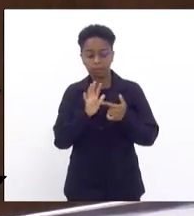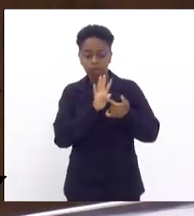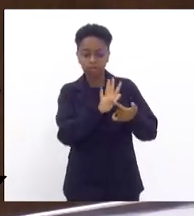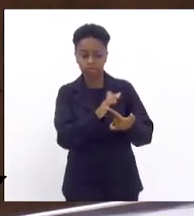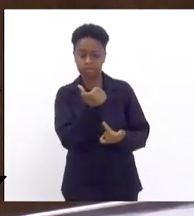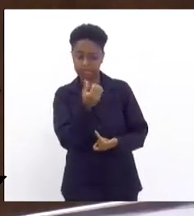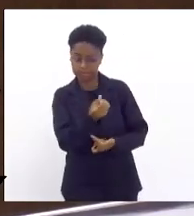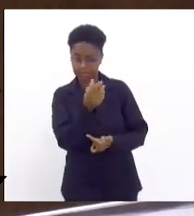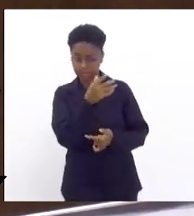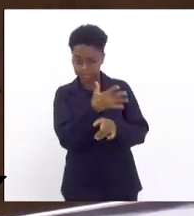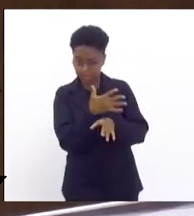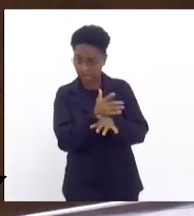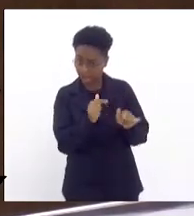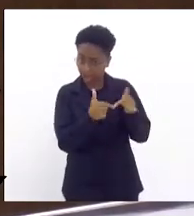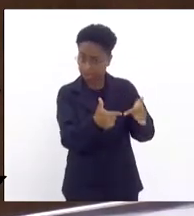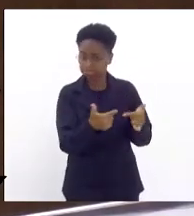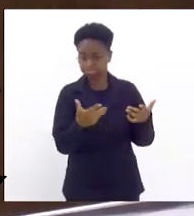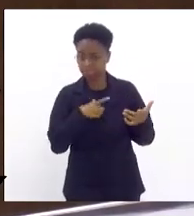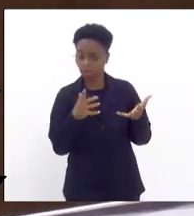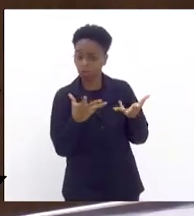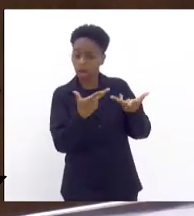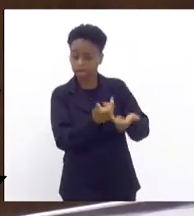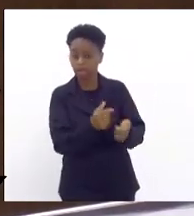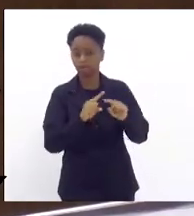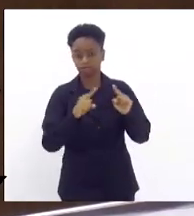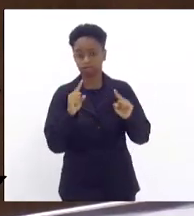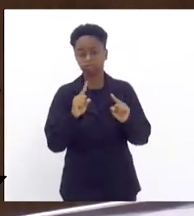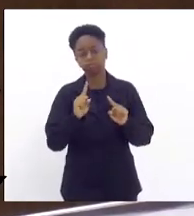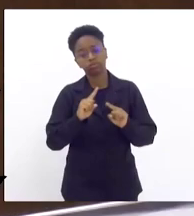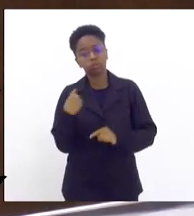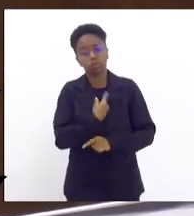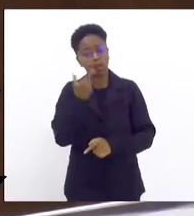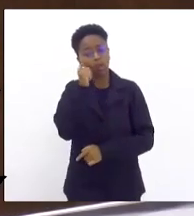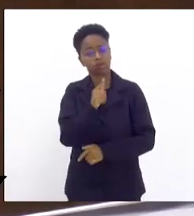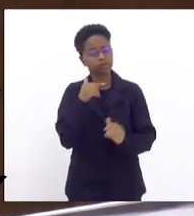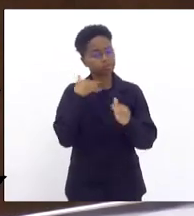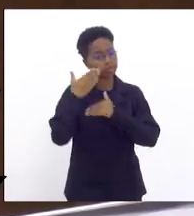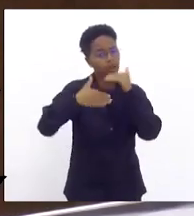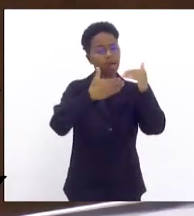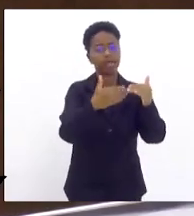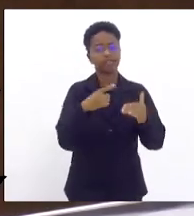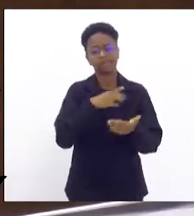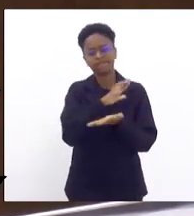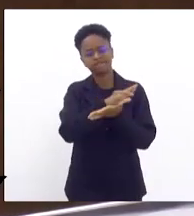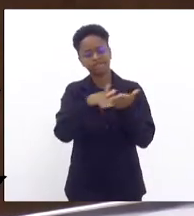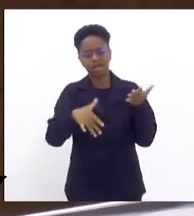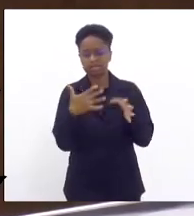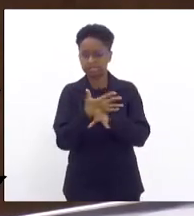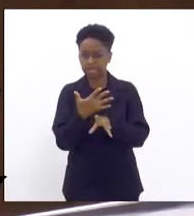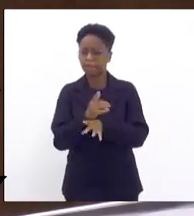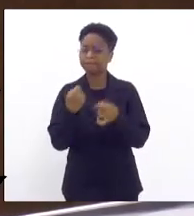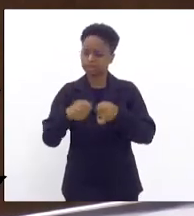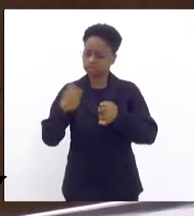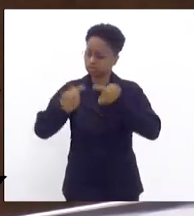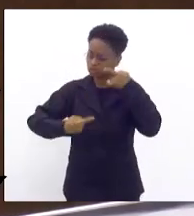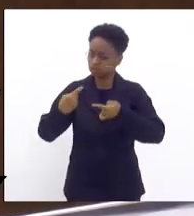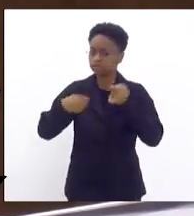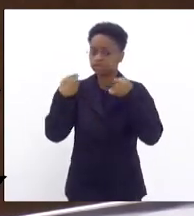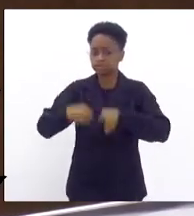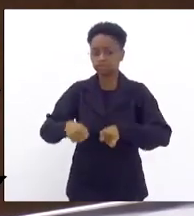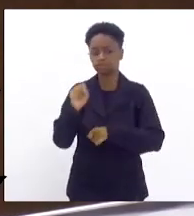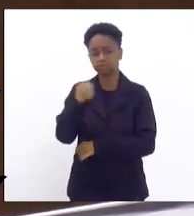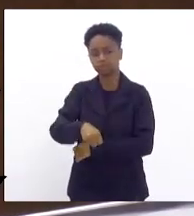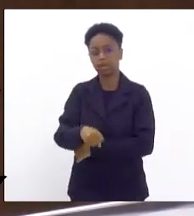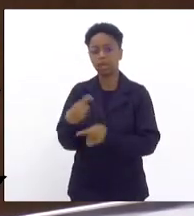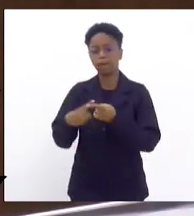com qualidade. E a gente pode crescer. Tem vários municípios que, nesse novo marco do saneamento, a gente tem que fazer essa rediscussão, sim. Porque quem